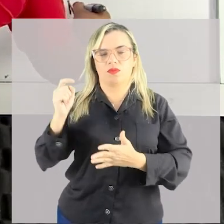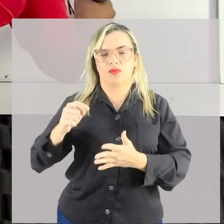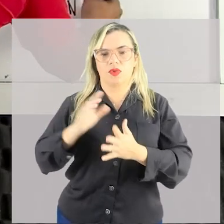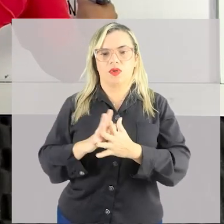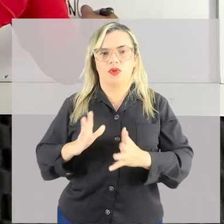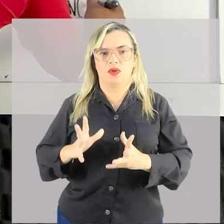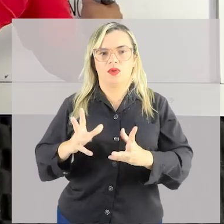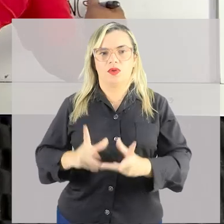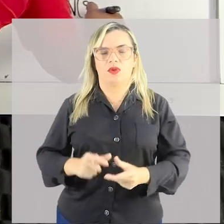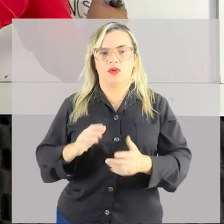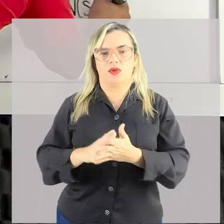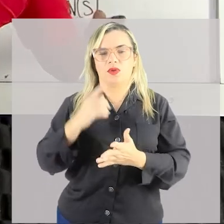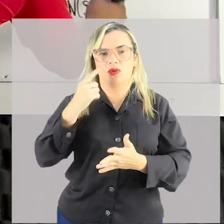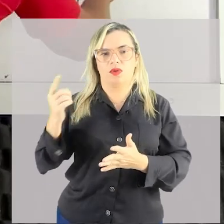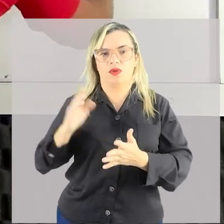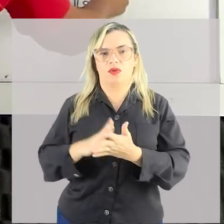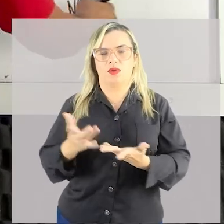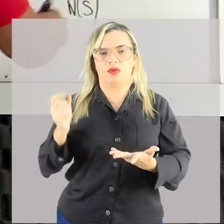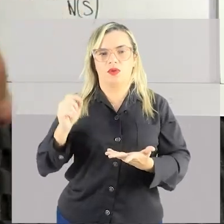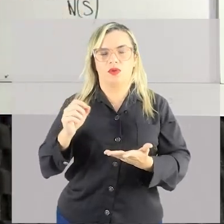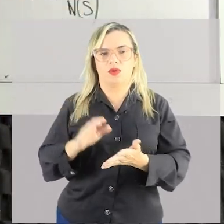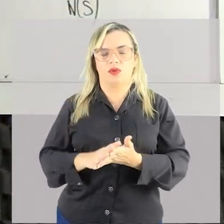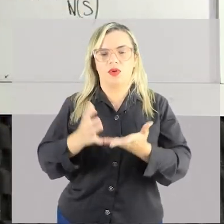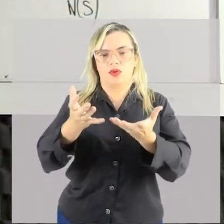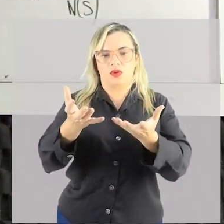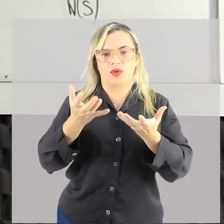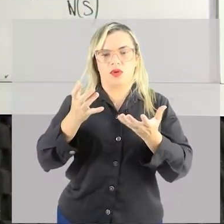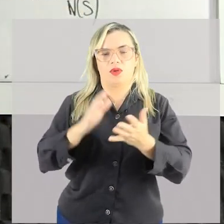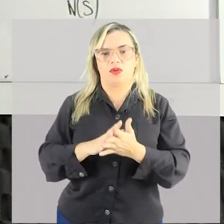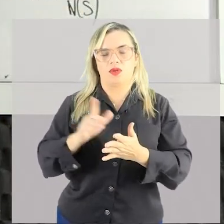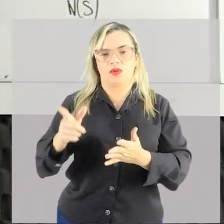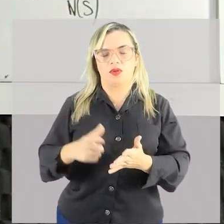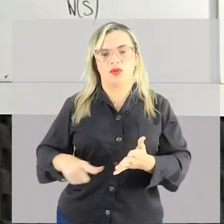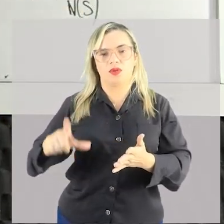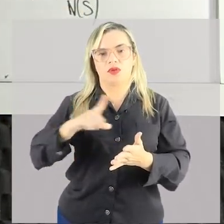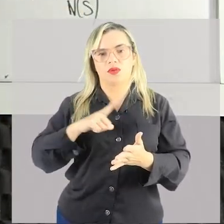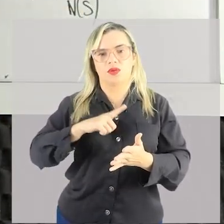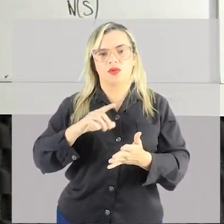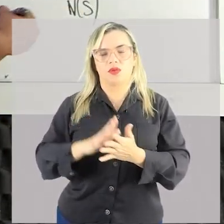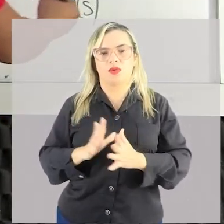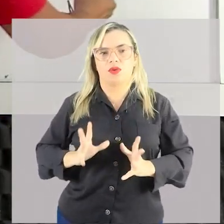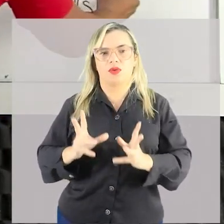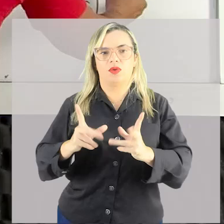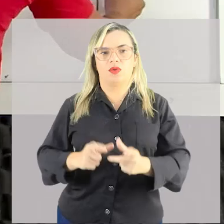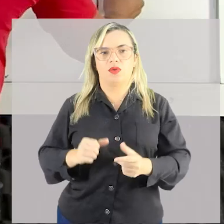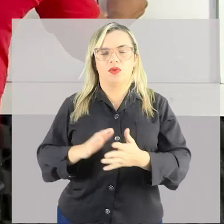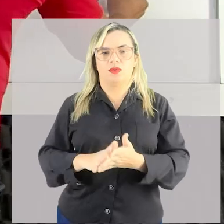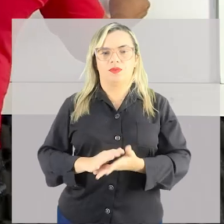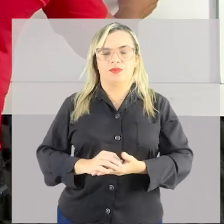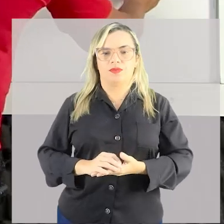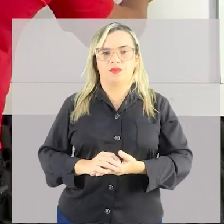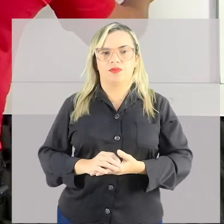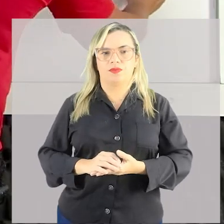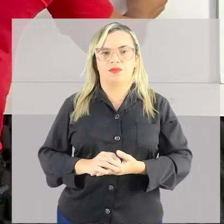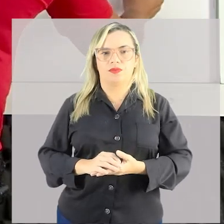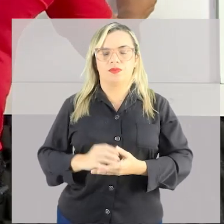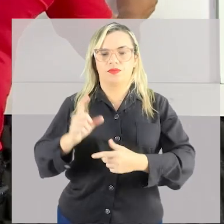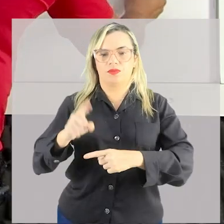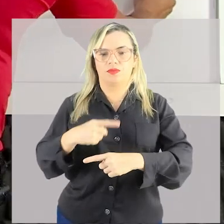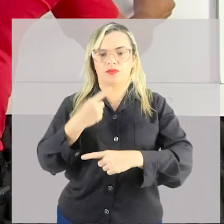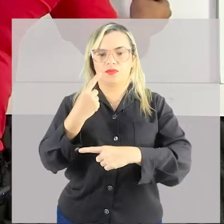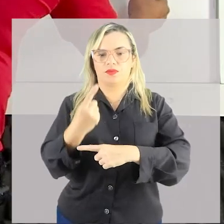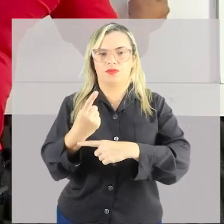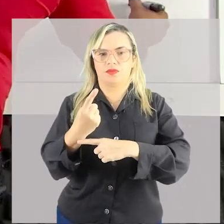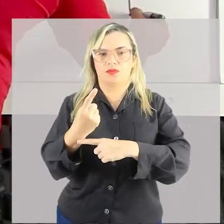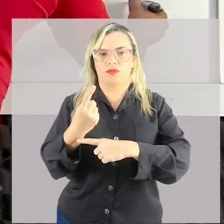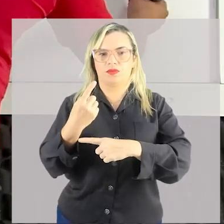total é o que eu quero sobre o que eu tenho o que eu quero é uma chance em quantas